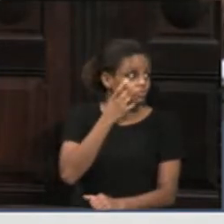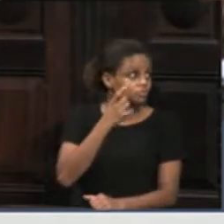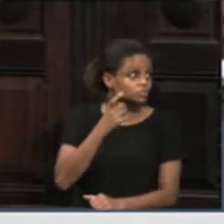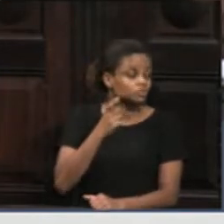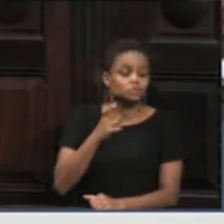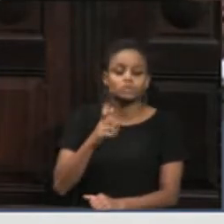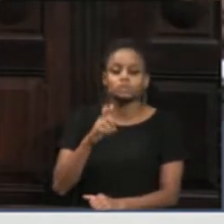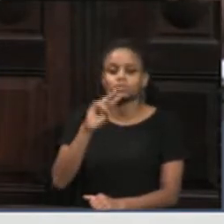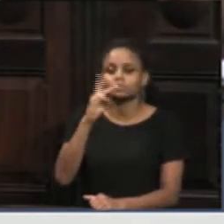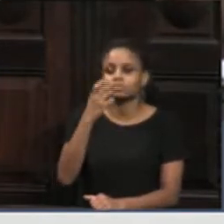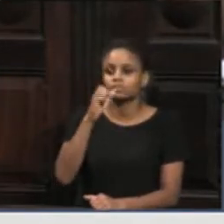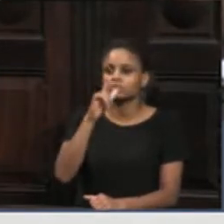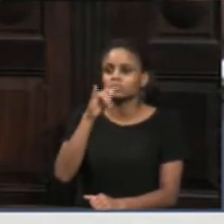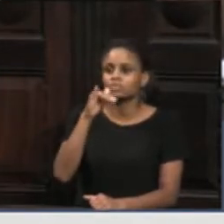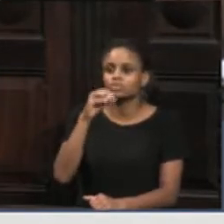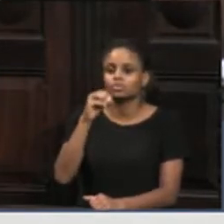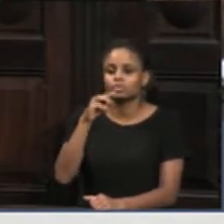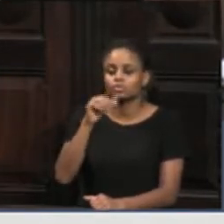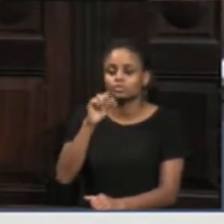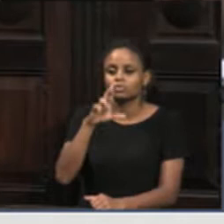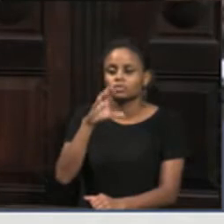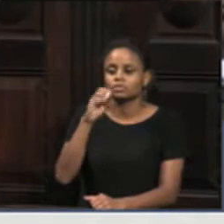Eliomar Coelho.